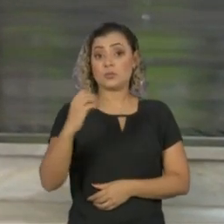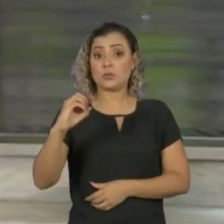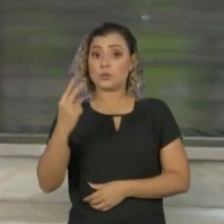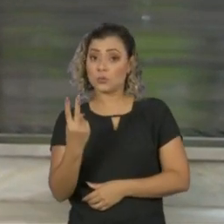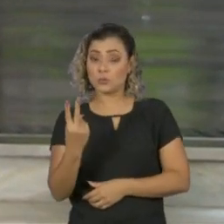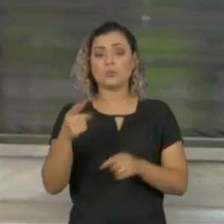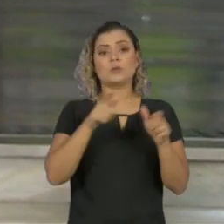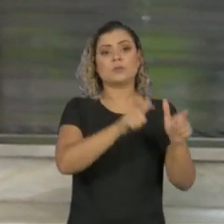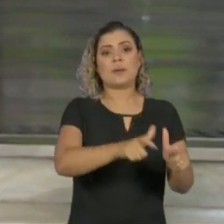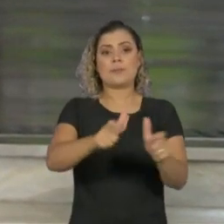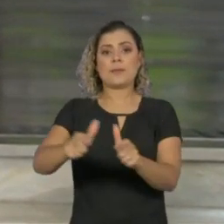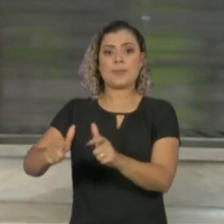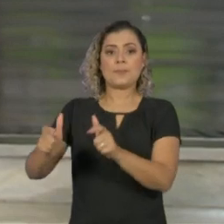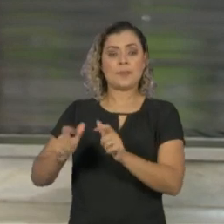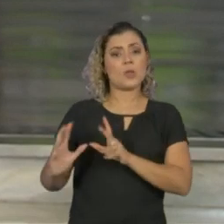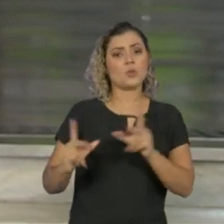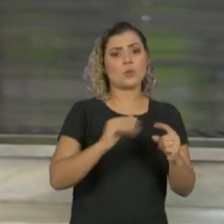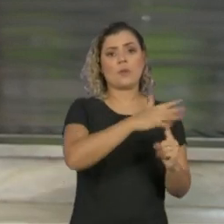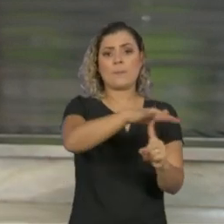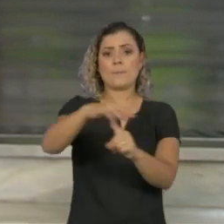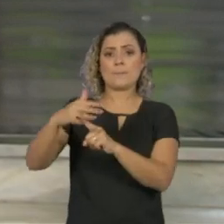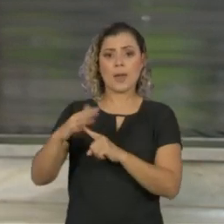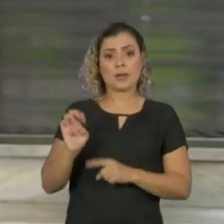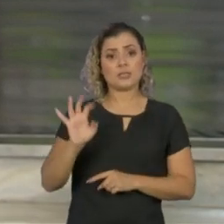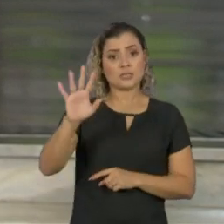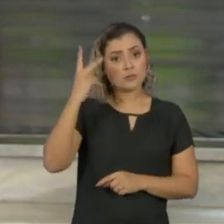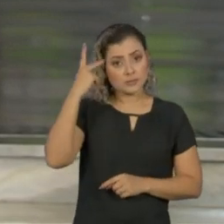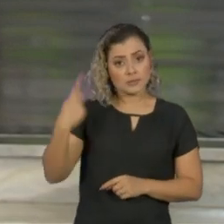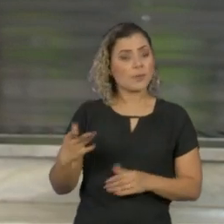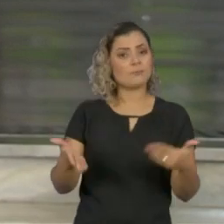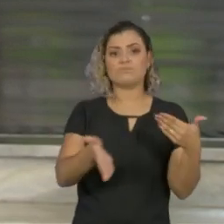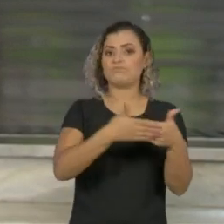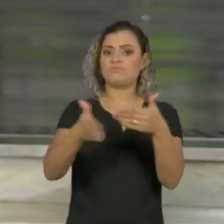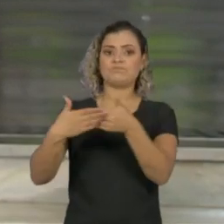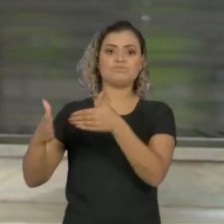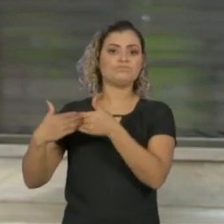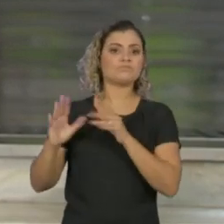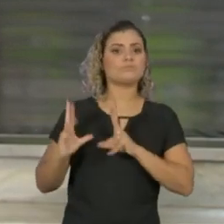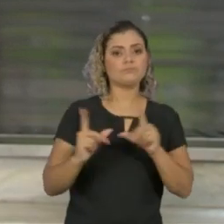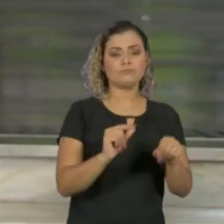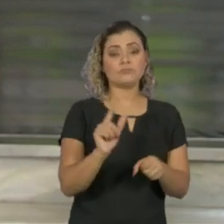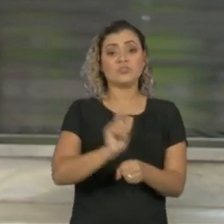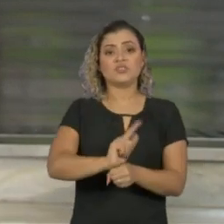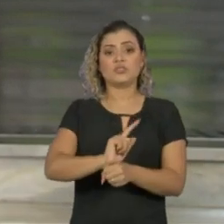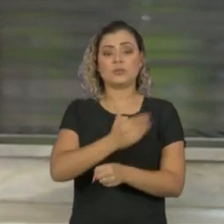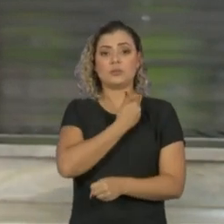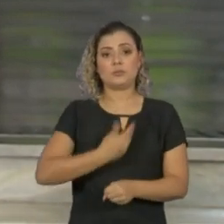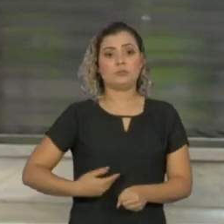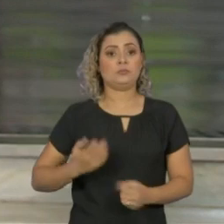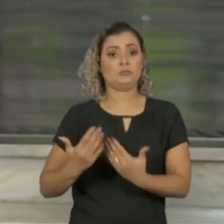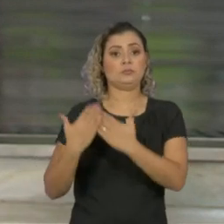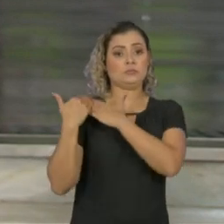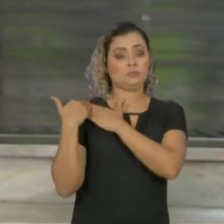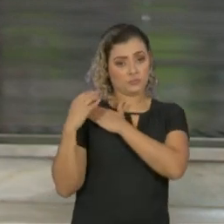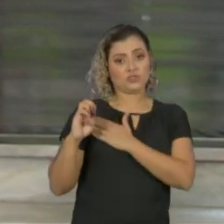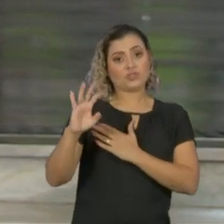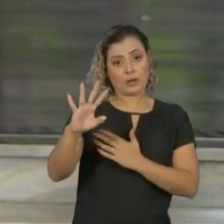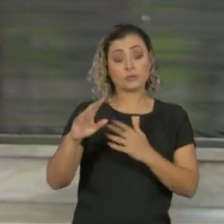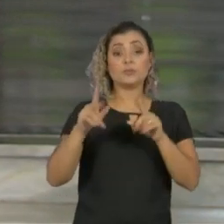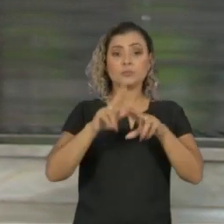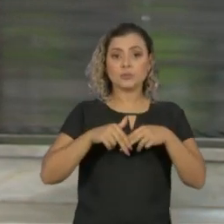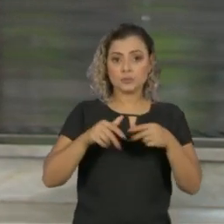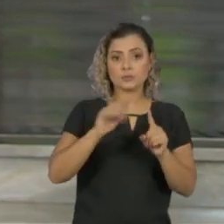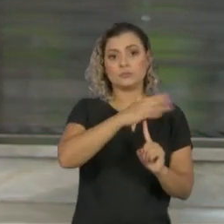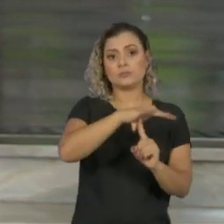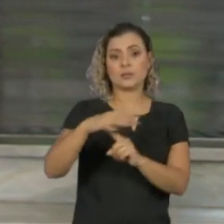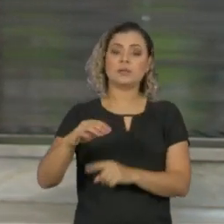conservação de todos os parques estaduais do estado de São Paulo, sob gestão do Governo do Estado de São Paulo. Isso inclui o Parque Ecológico